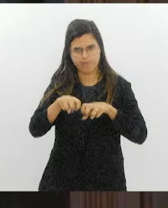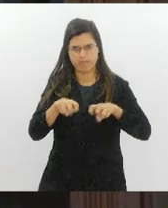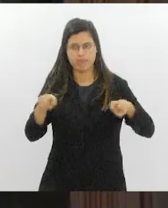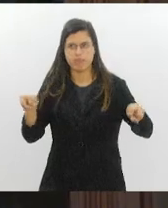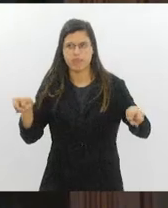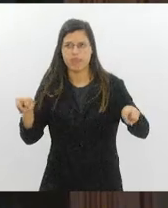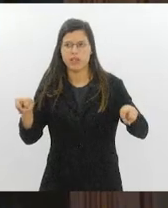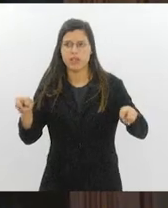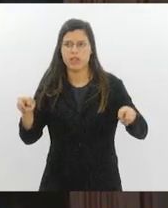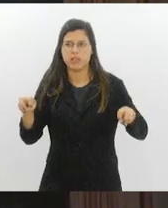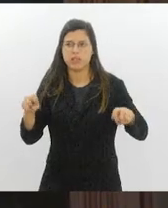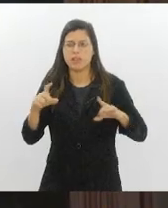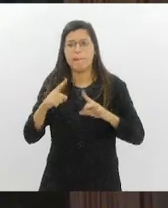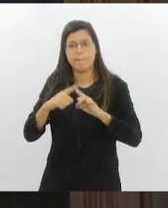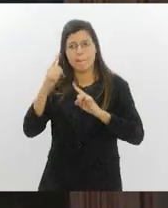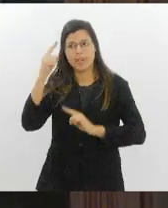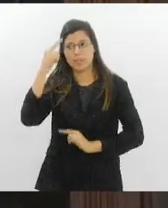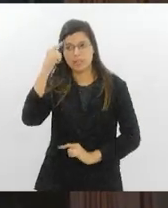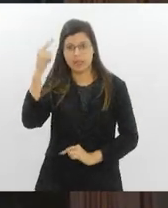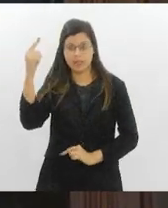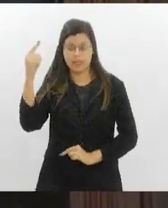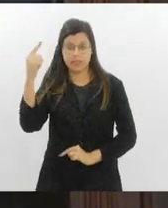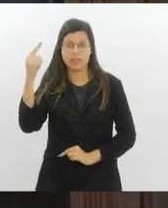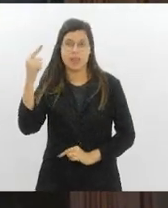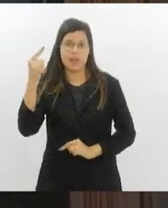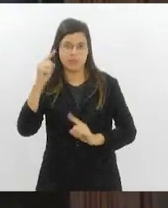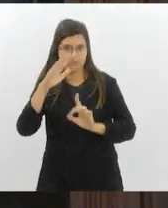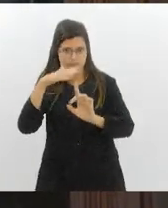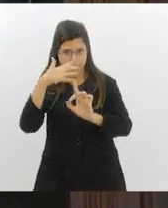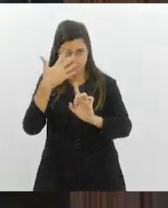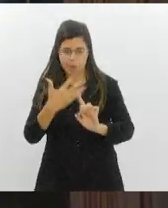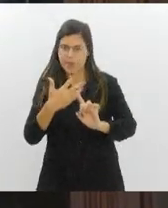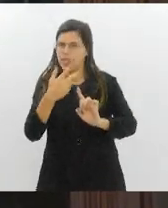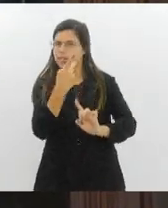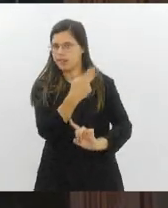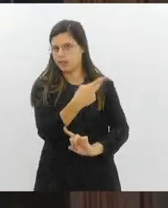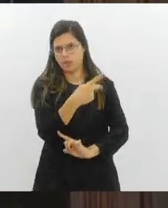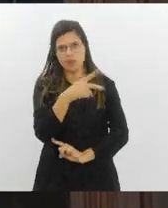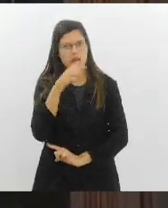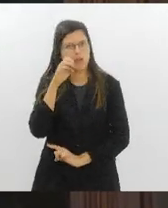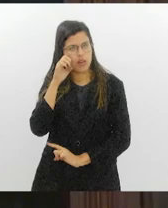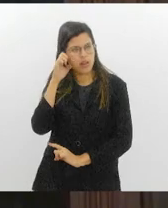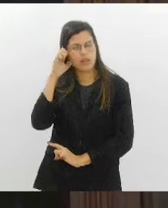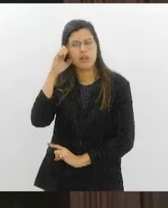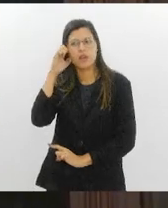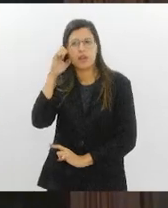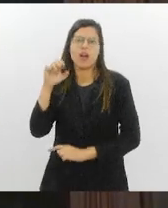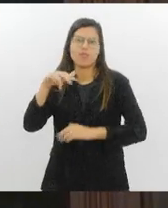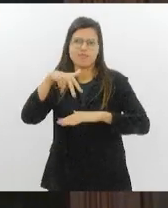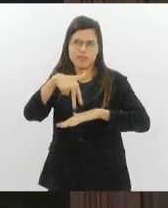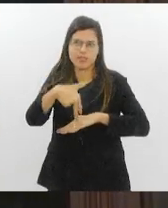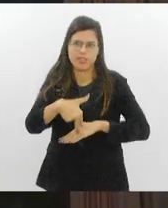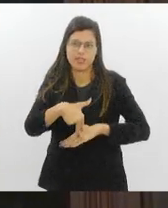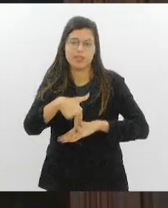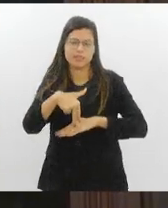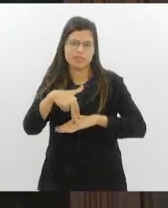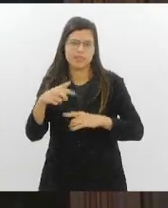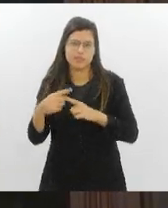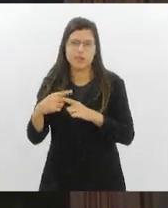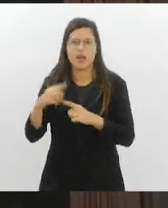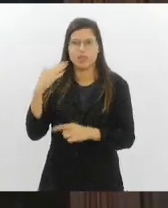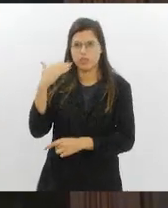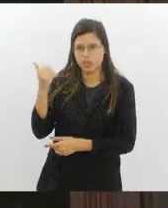realmente a ideia da homenagem, e a homenagem é da Élica, eu estou aqui, por generosidade dela, também por